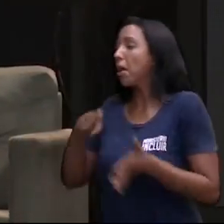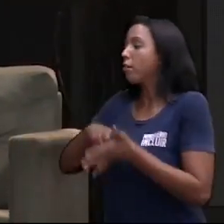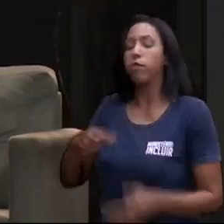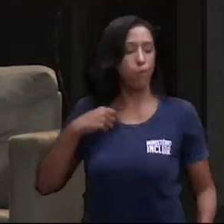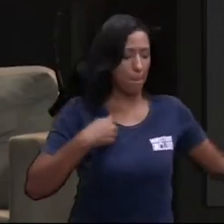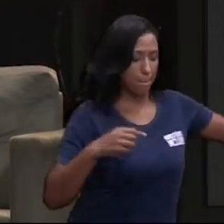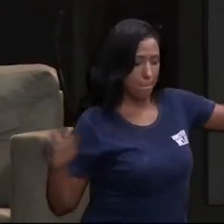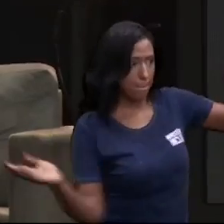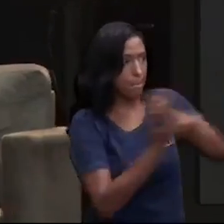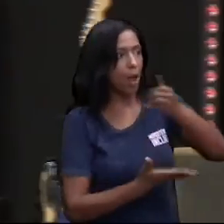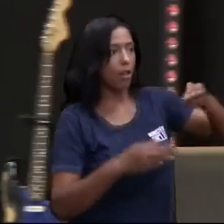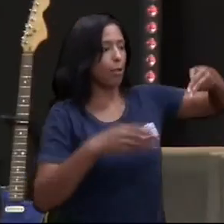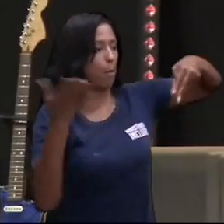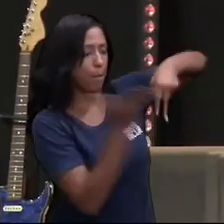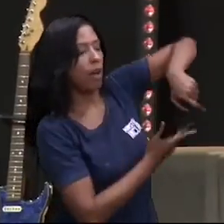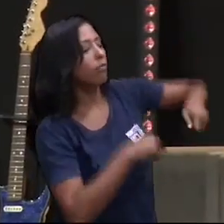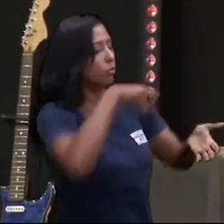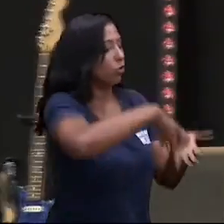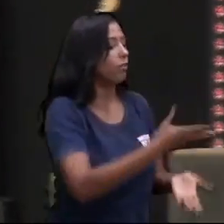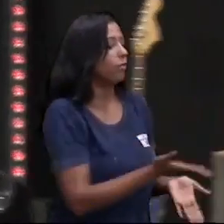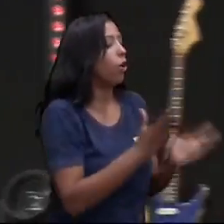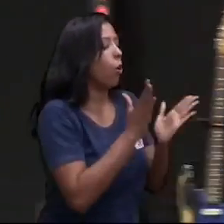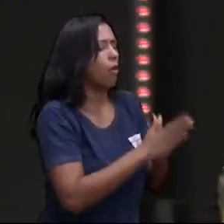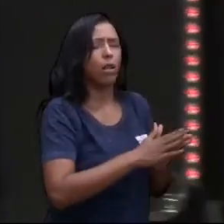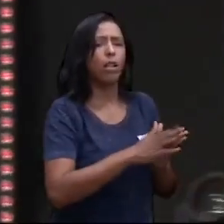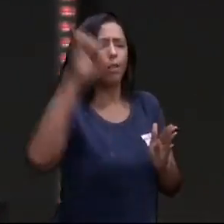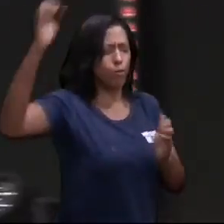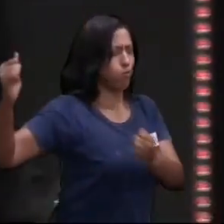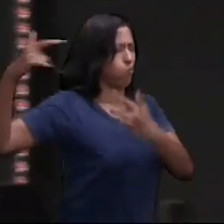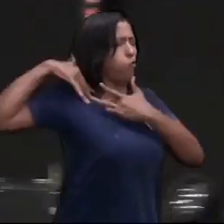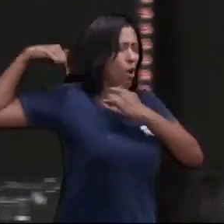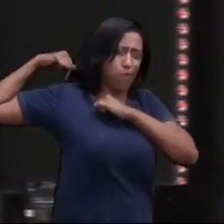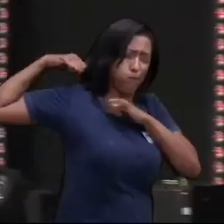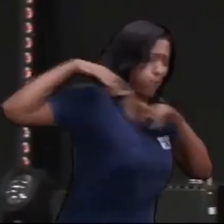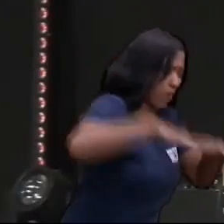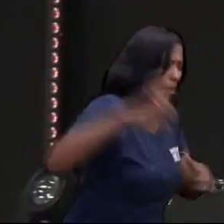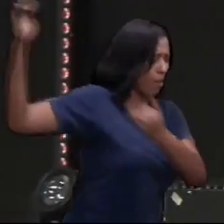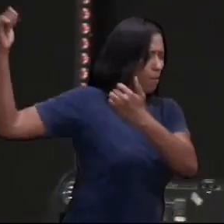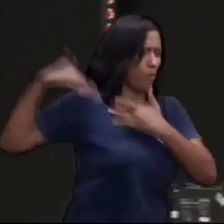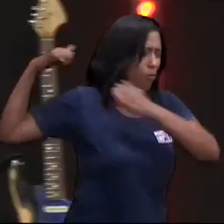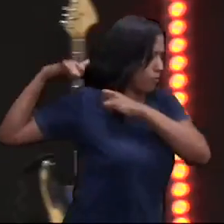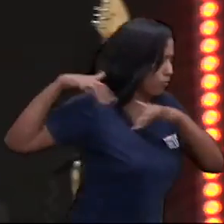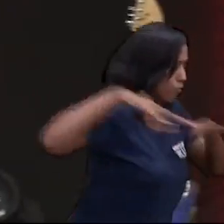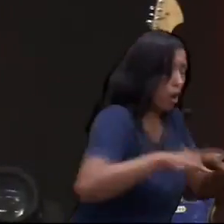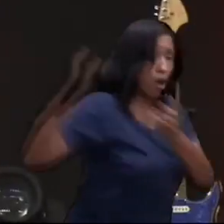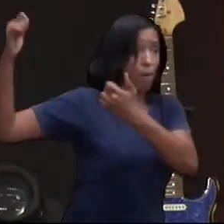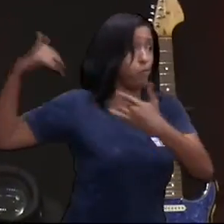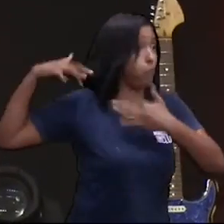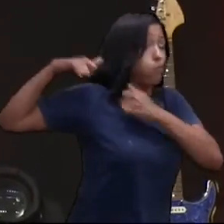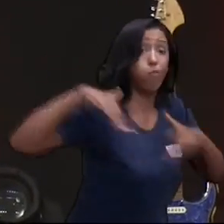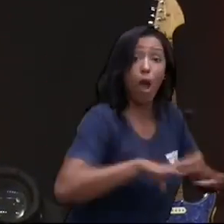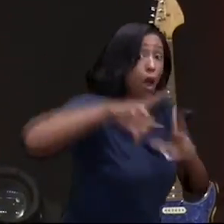joelhada Espírito Santo joga no chão e você chega do Poder de Deus orando e clamando e mudando o mundo é